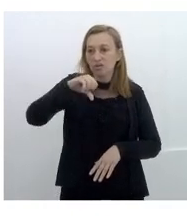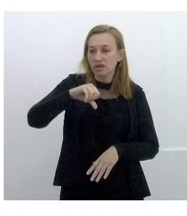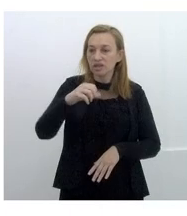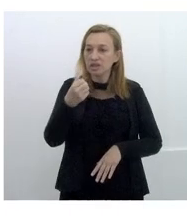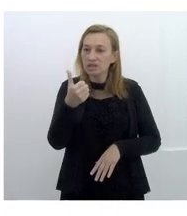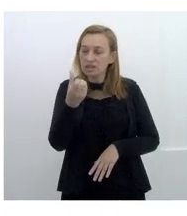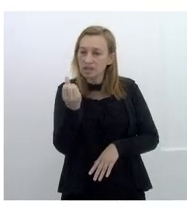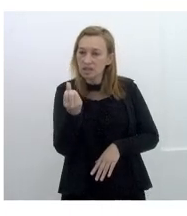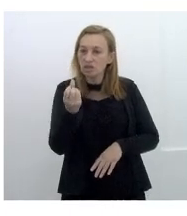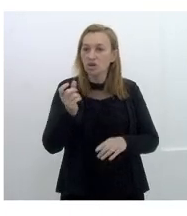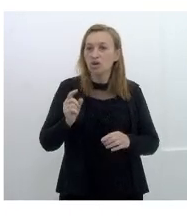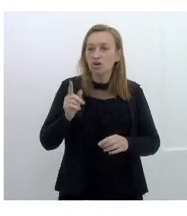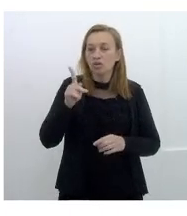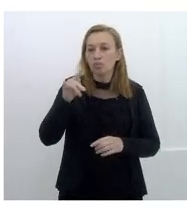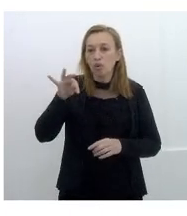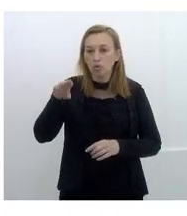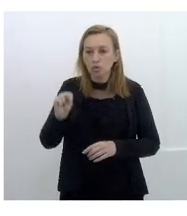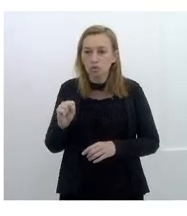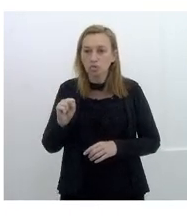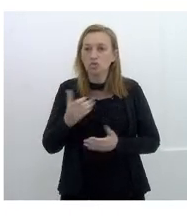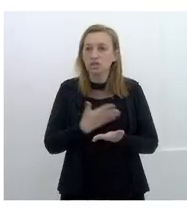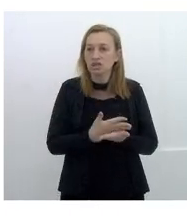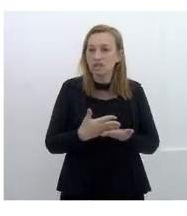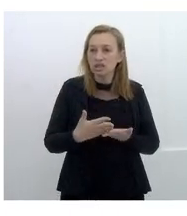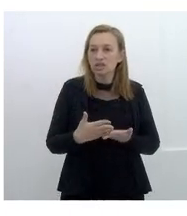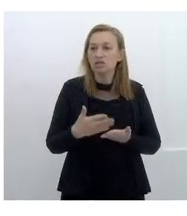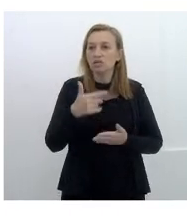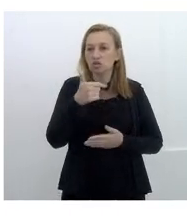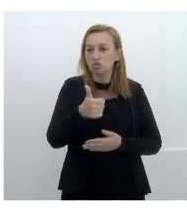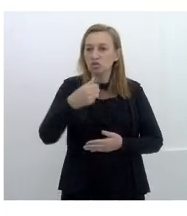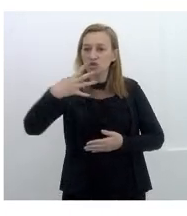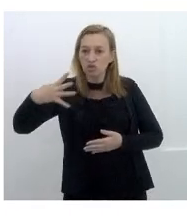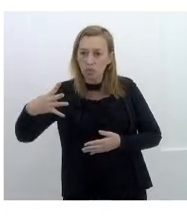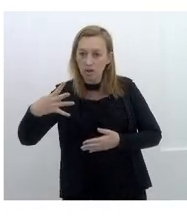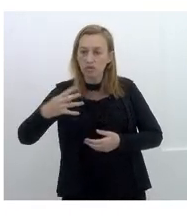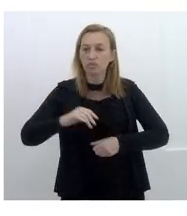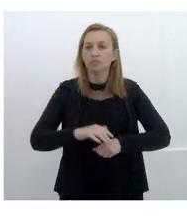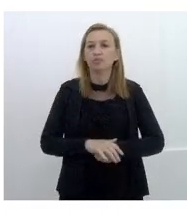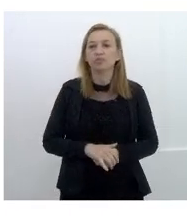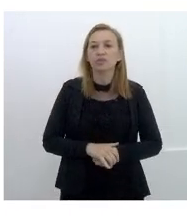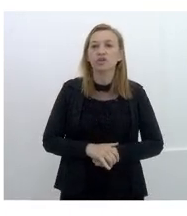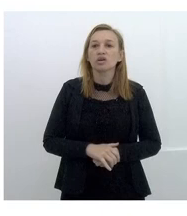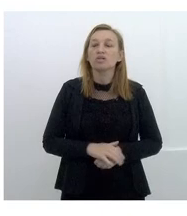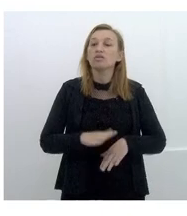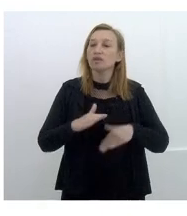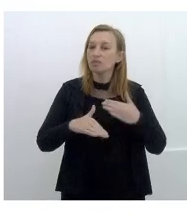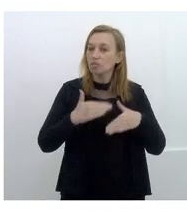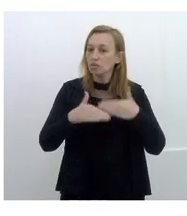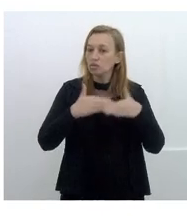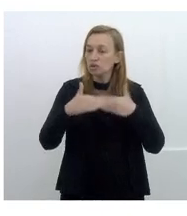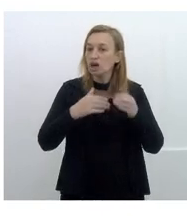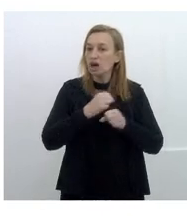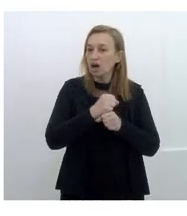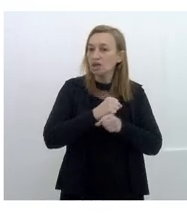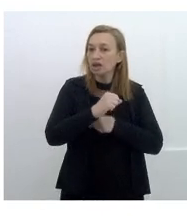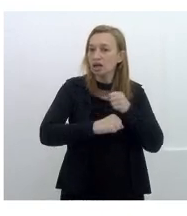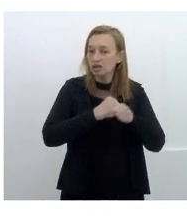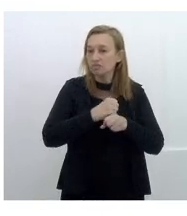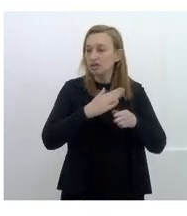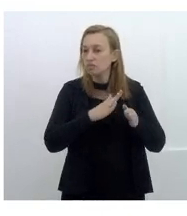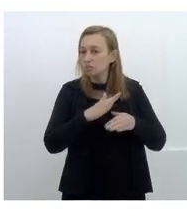ele inicia dessa forma no 2024 vai evoluindo Anna a Anna um